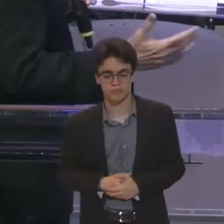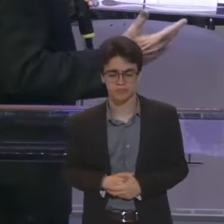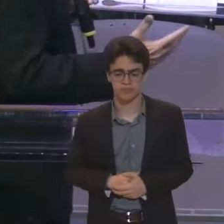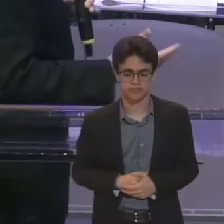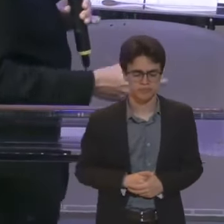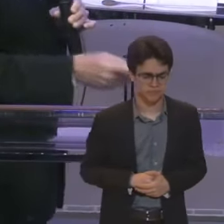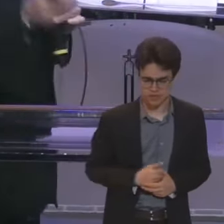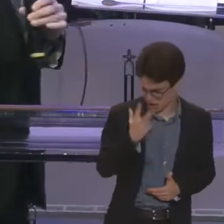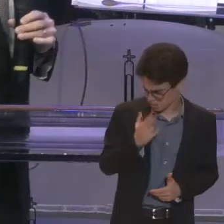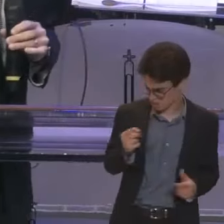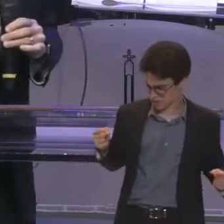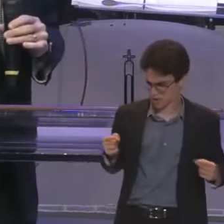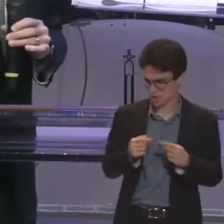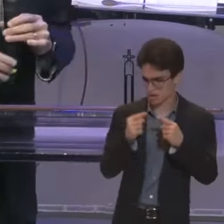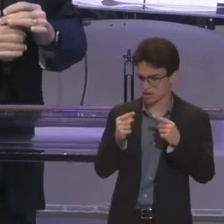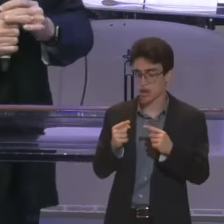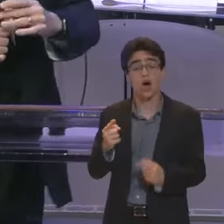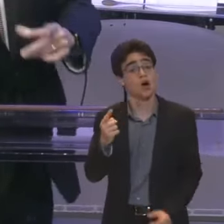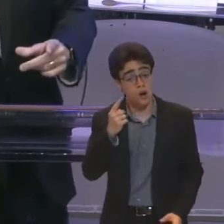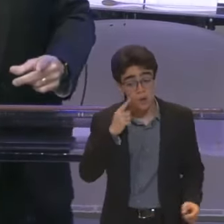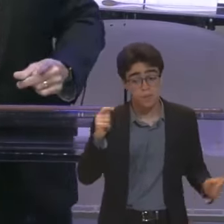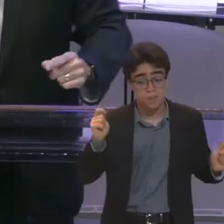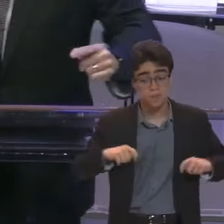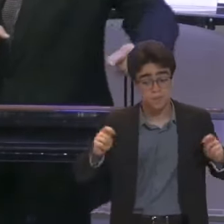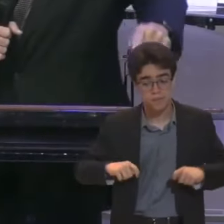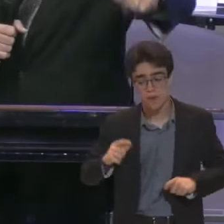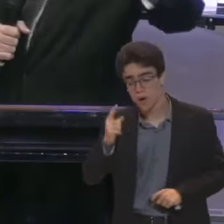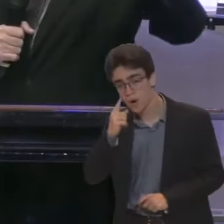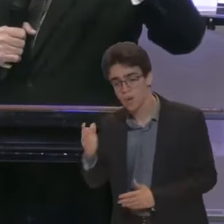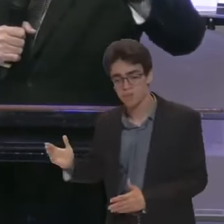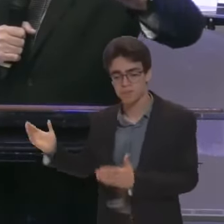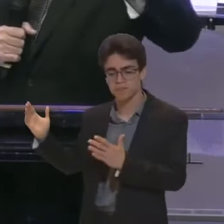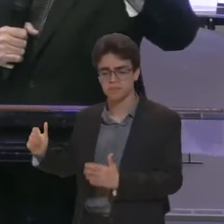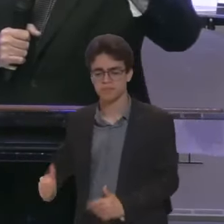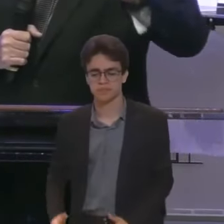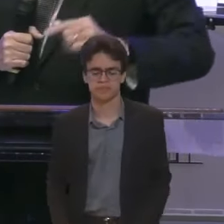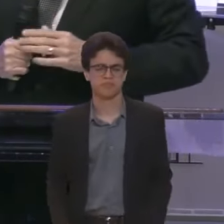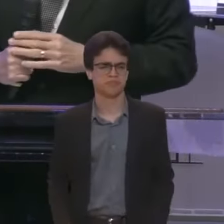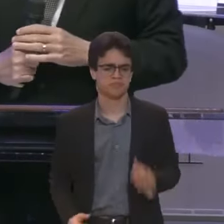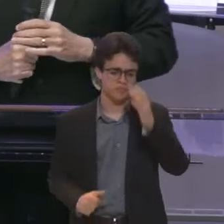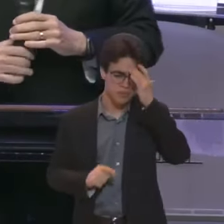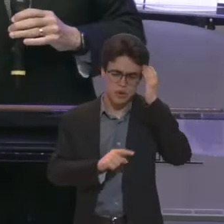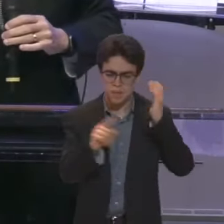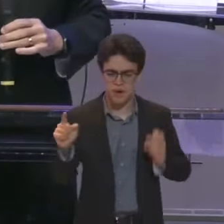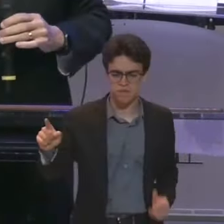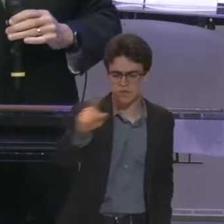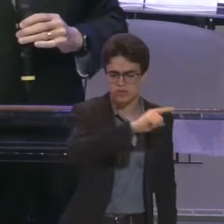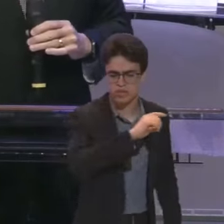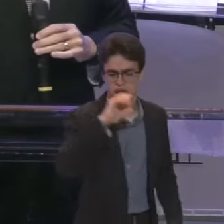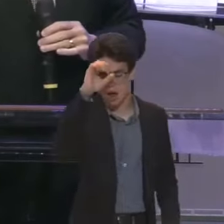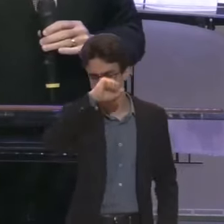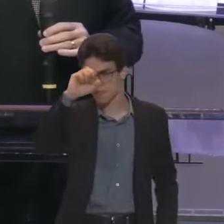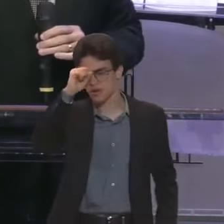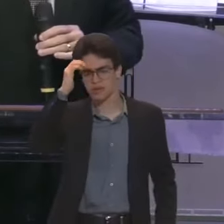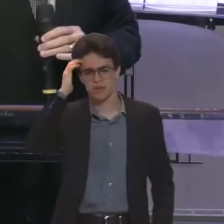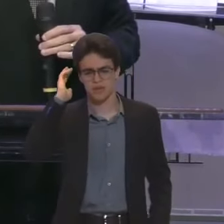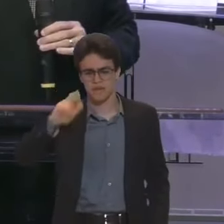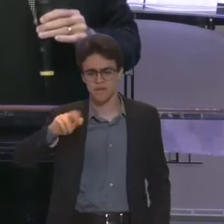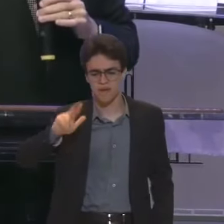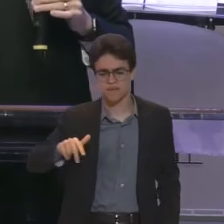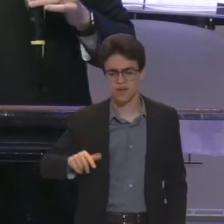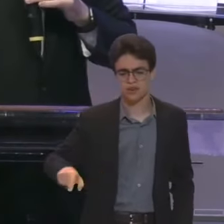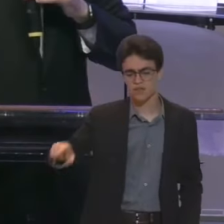parece que não bate esse texto, mas bate, porque o texto diz assim: mas não foi assim que aprendestes a Cristo. Não